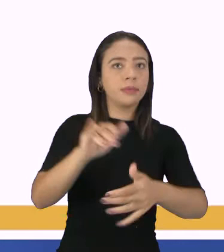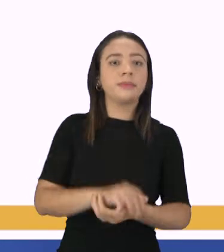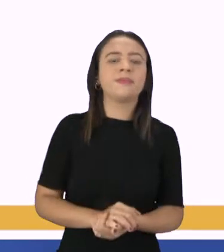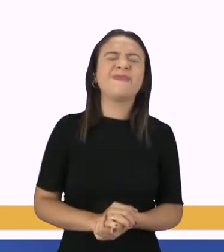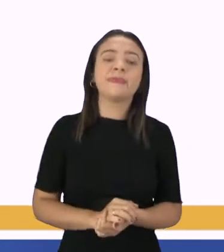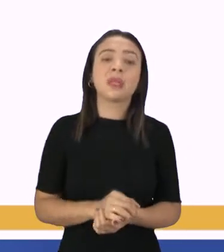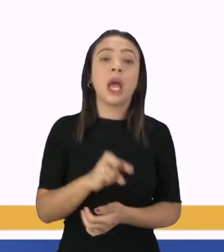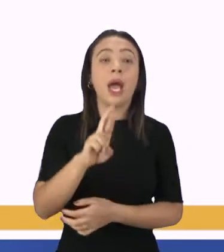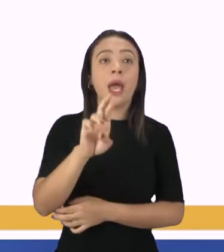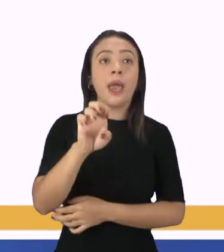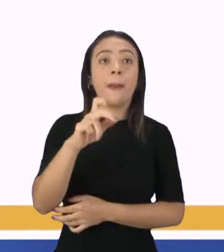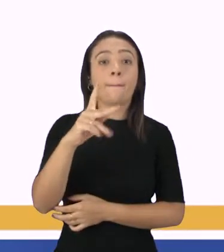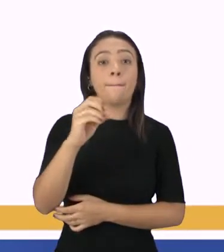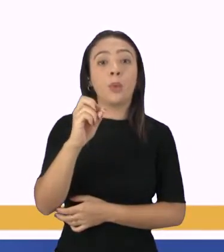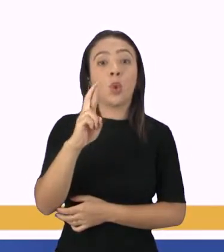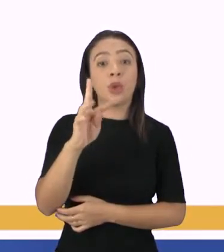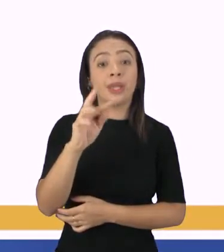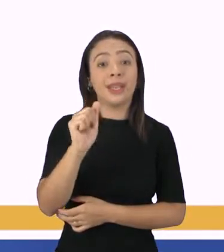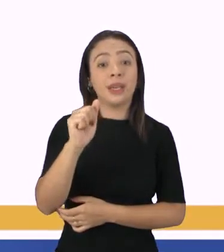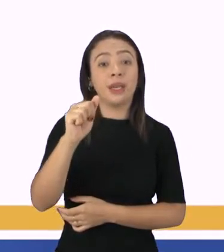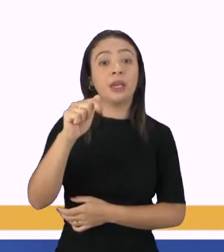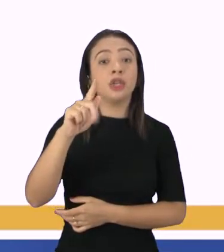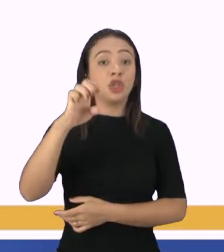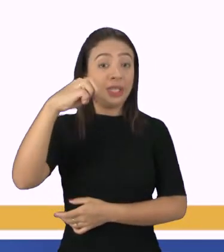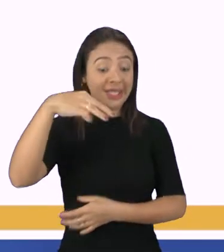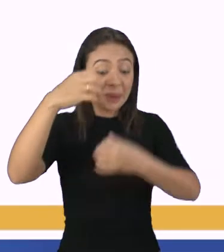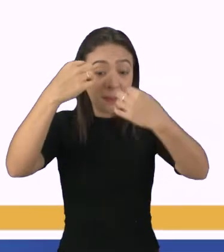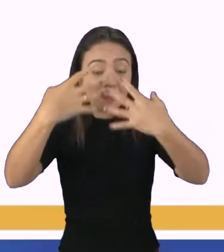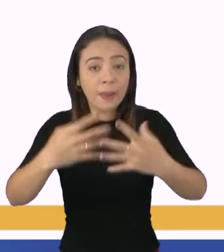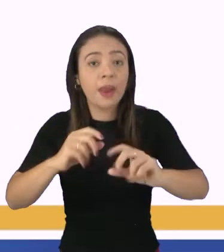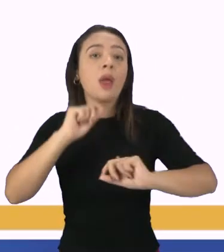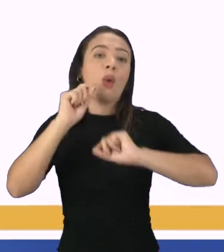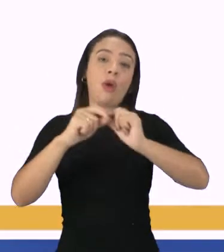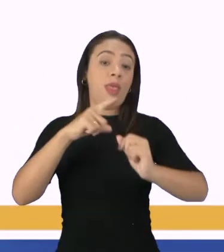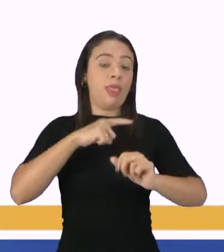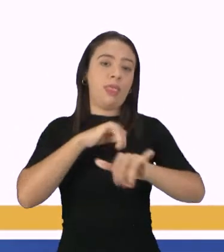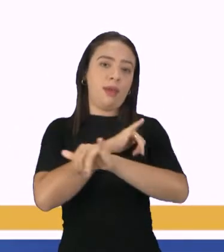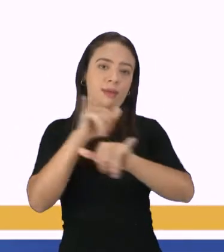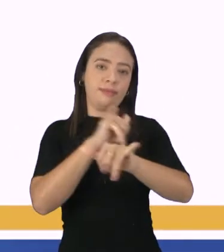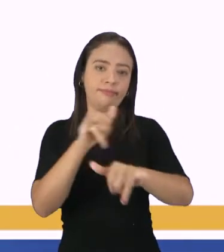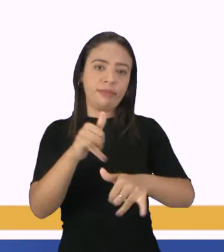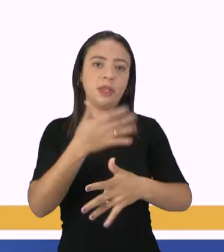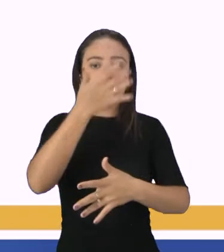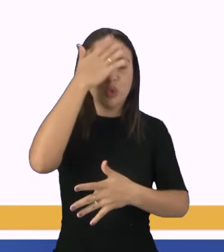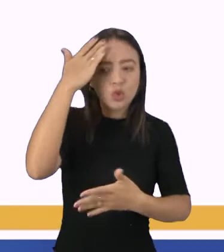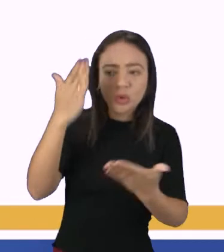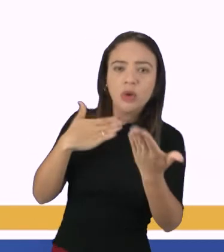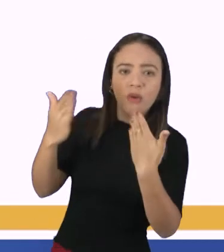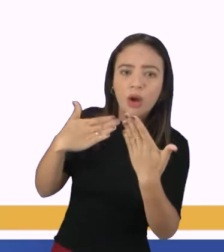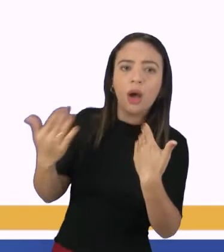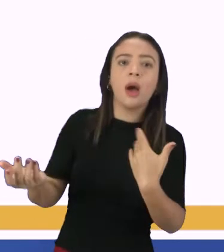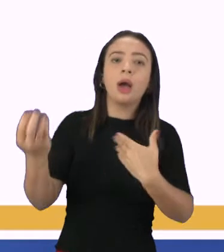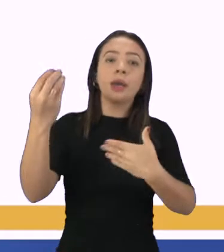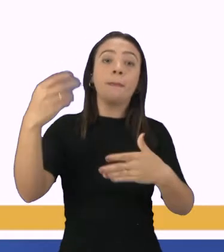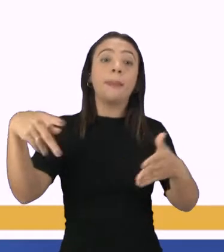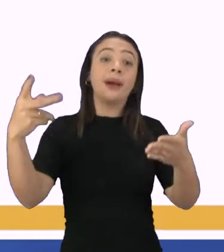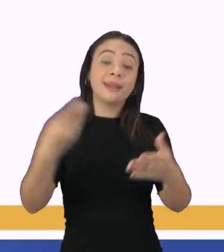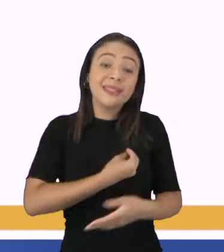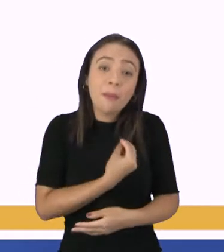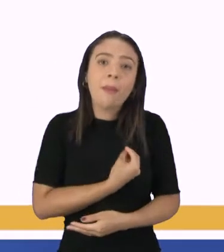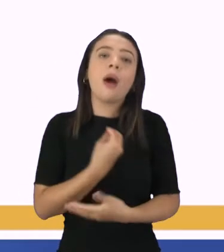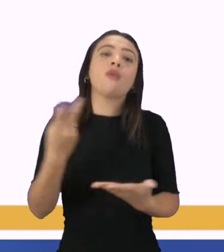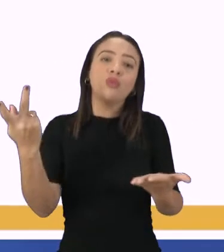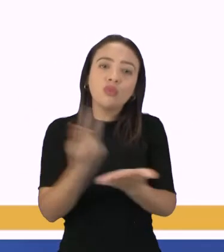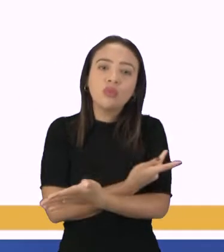do fato noticiado, traz outros dados, como entrevistas e depoimento de pessoas envolvidas ou